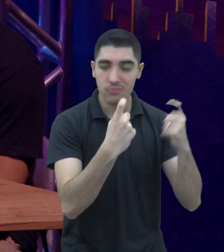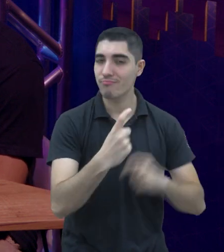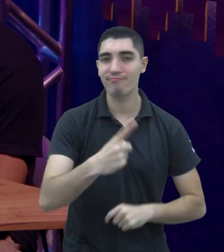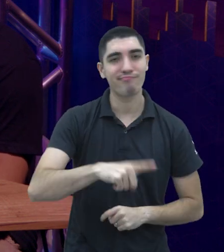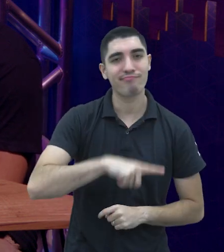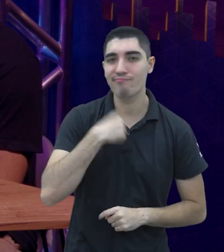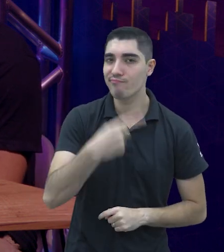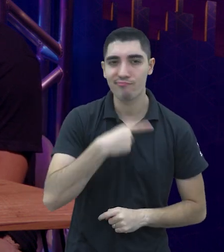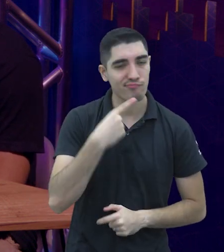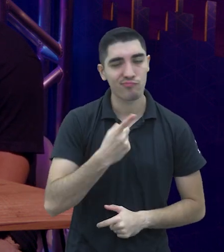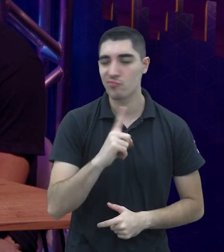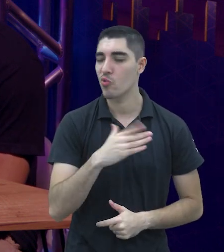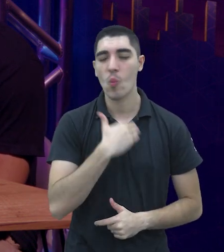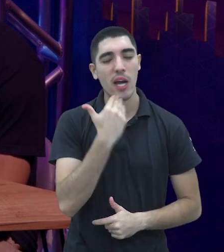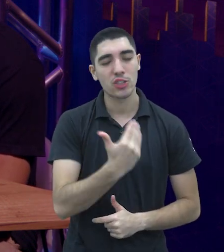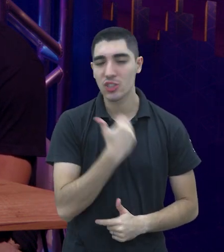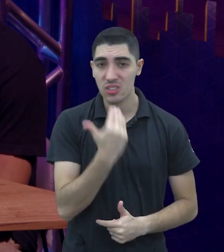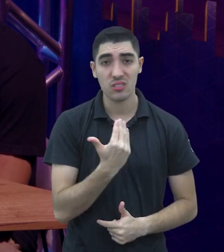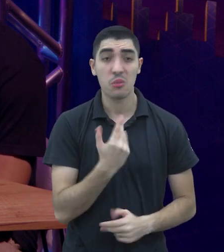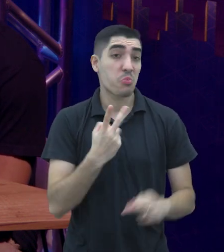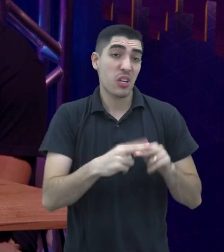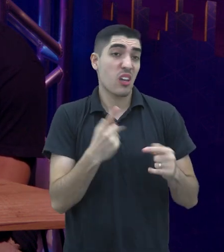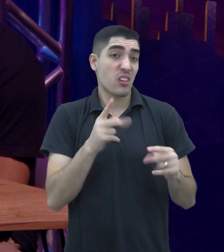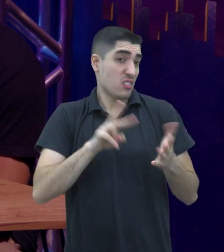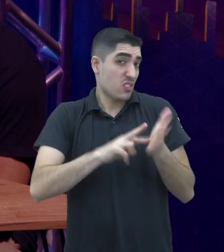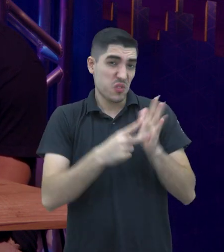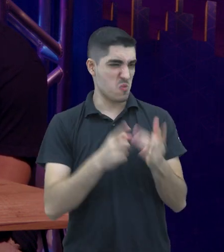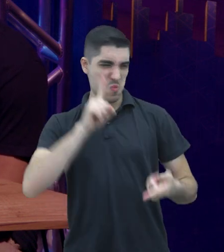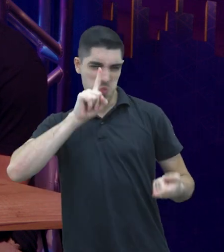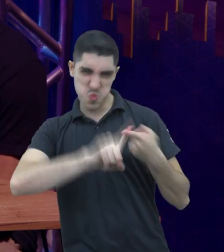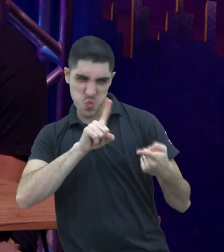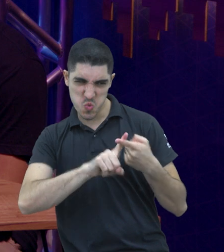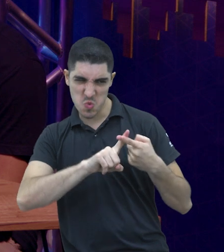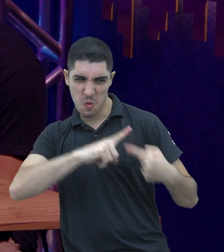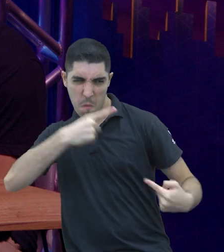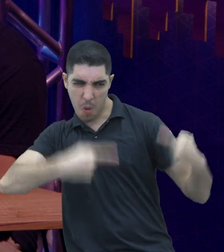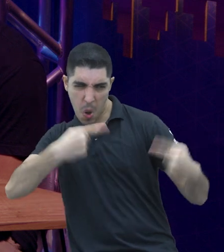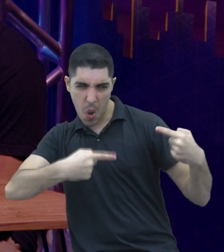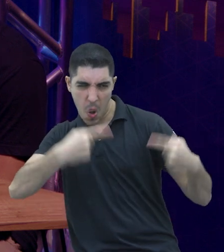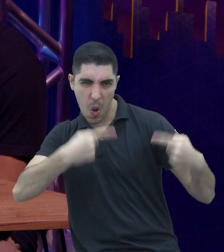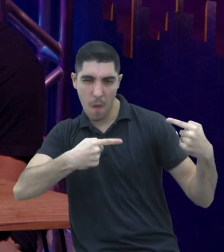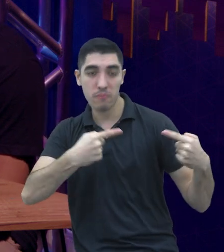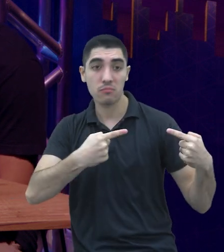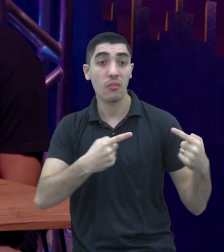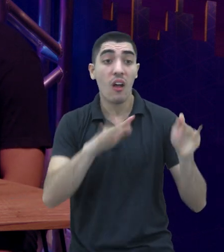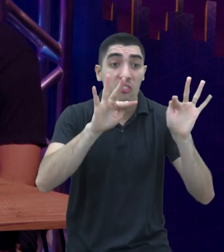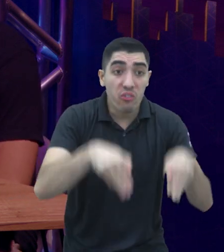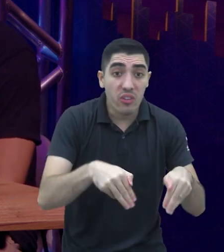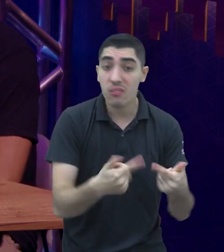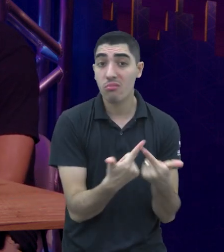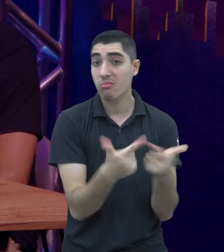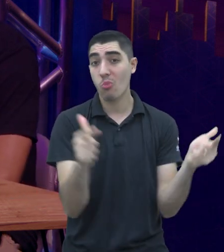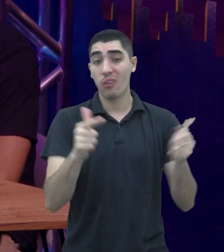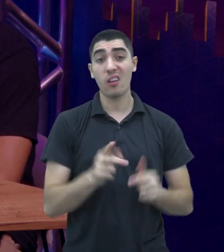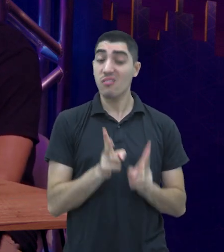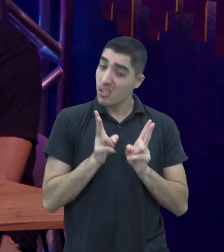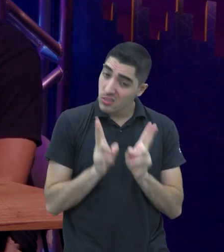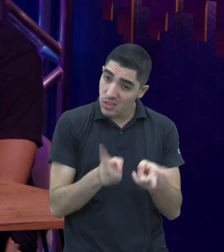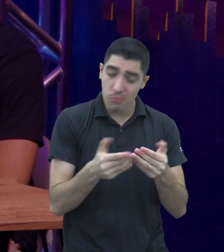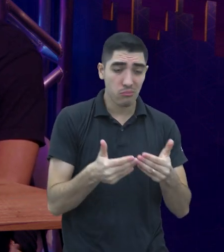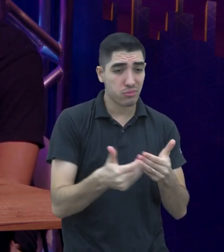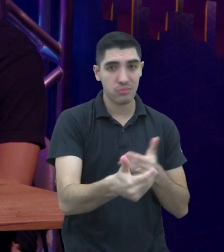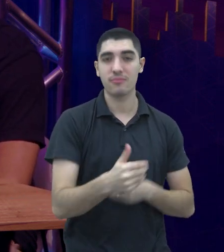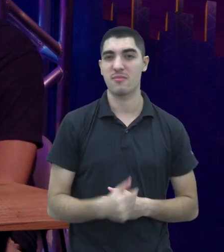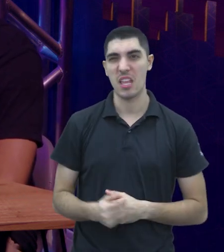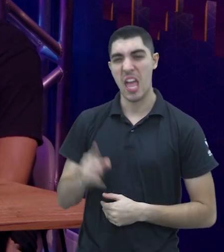por violência, senão a gente entra mesmo no limbo de olho por olho e dente por dente, e a violência nunca tem fim. Então vai totalmente contra esse discurso de